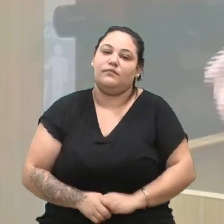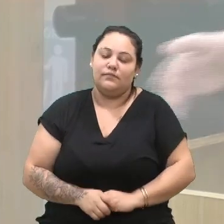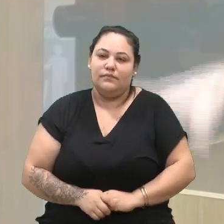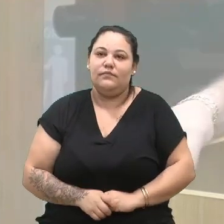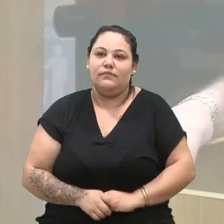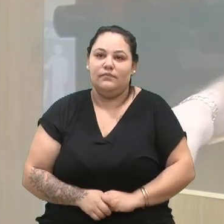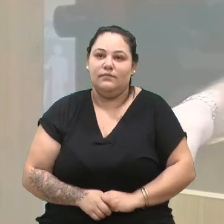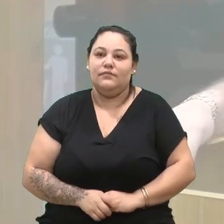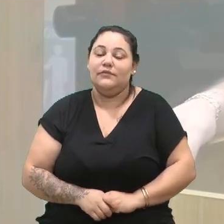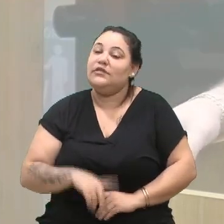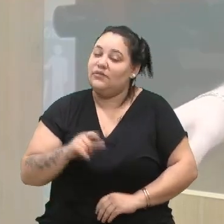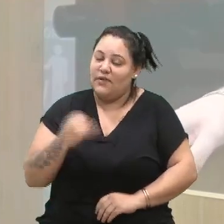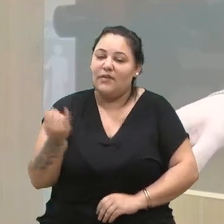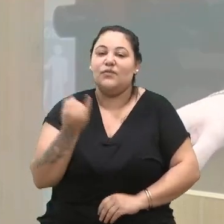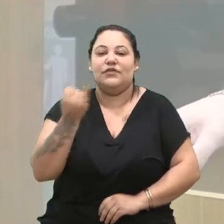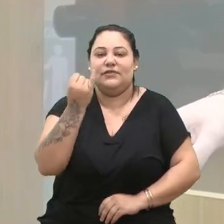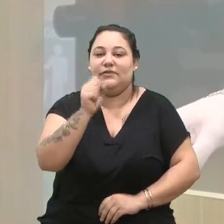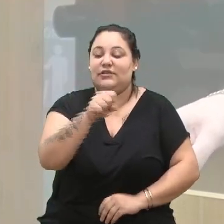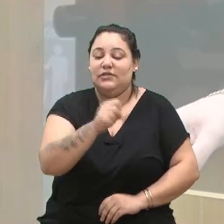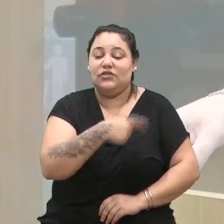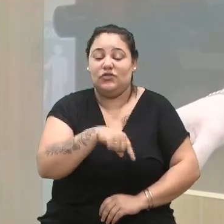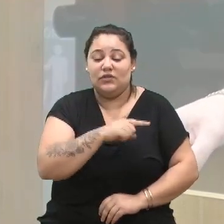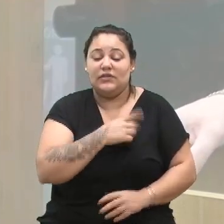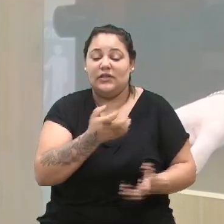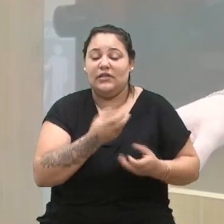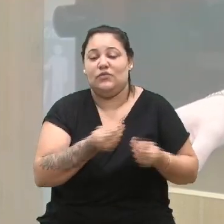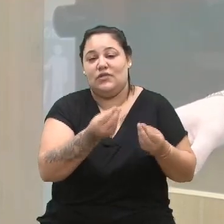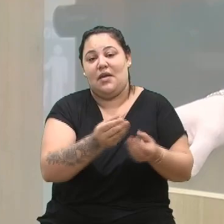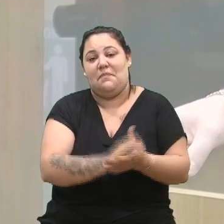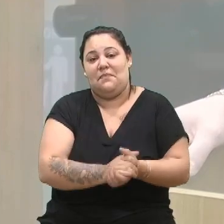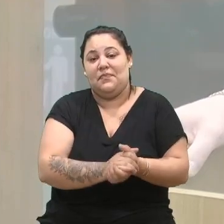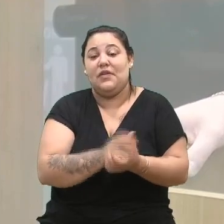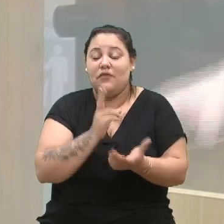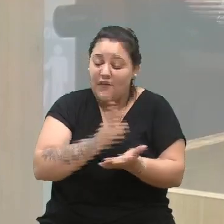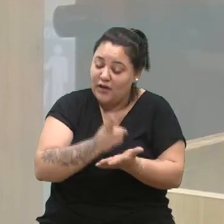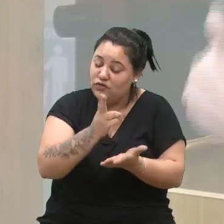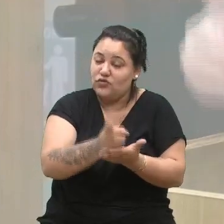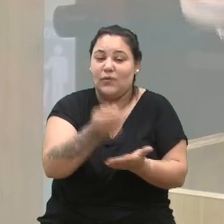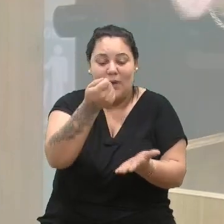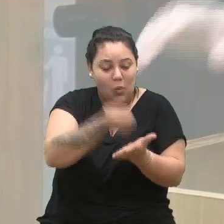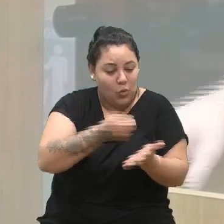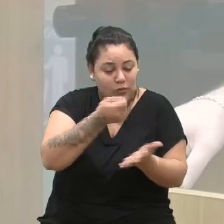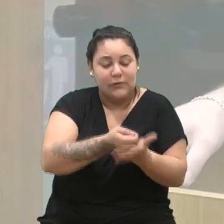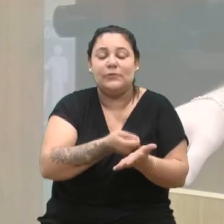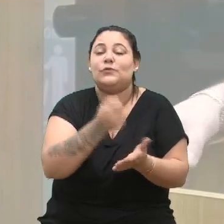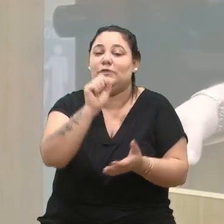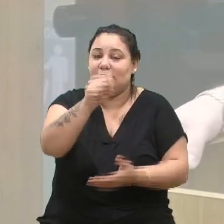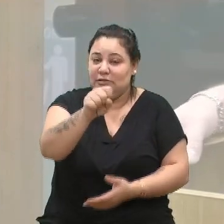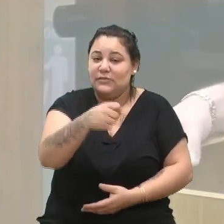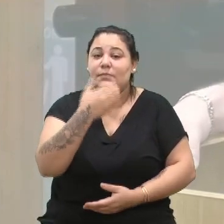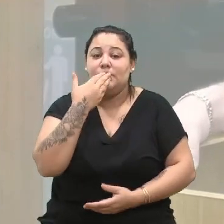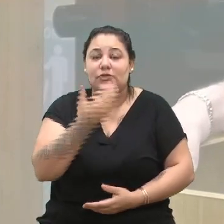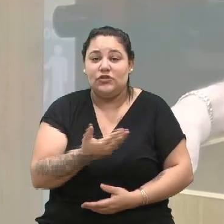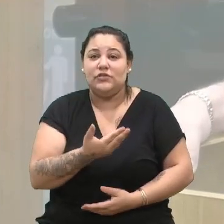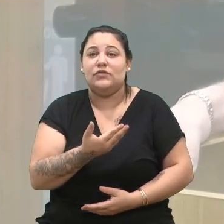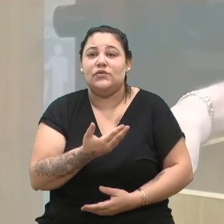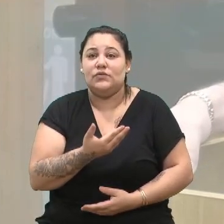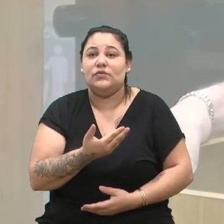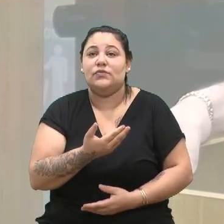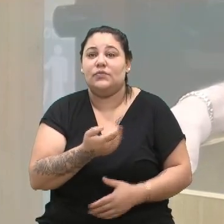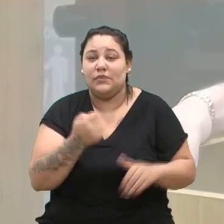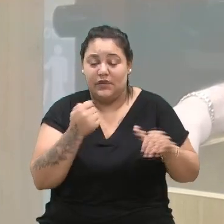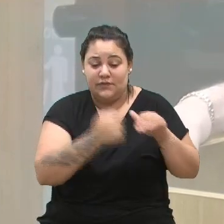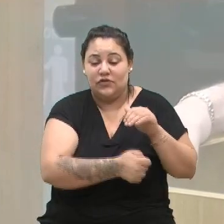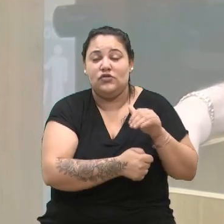Então é essa a importância que a gente quer trazer aqui. Então vamos continuar lutando por isso, vamos continuar lutando pelos